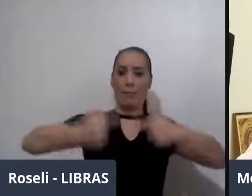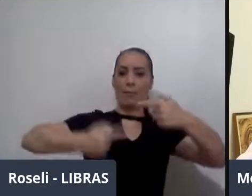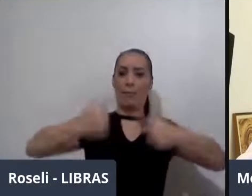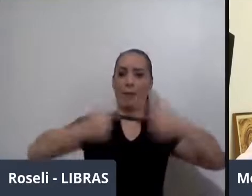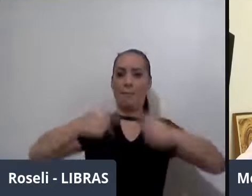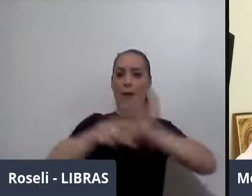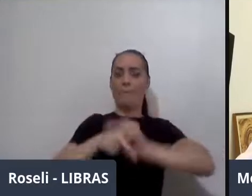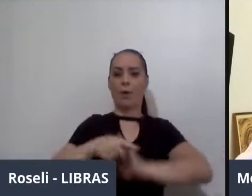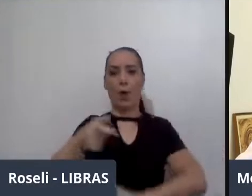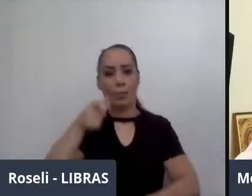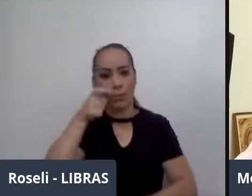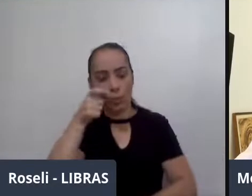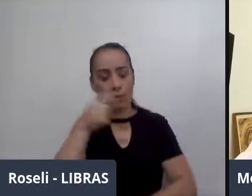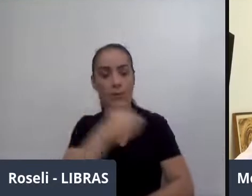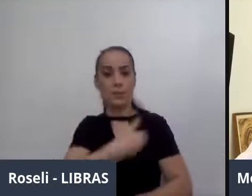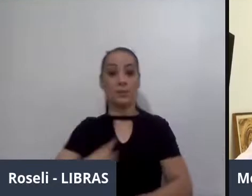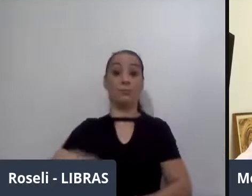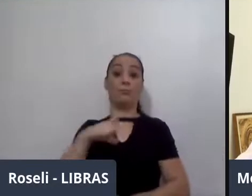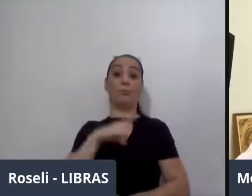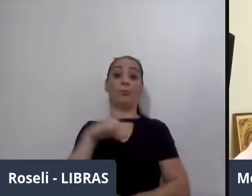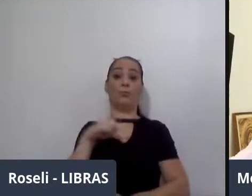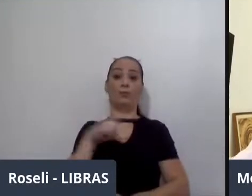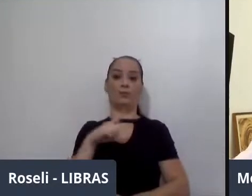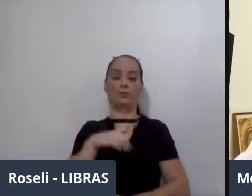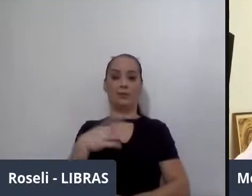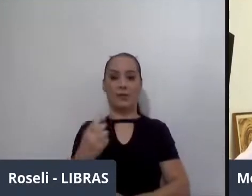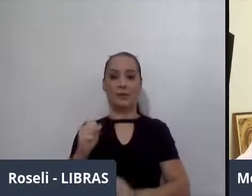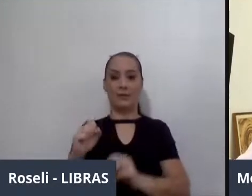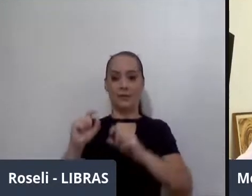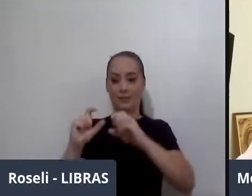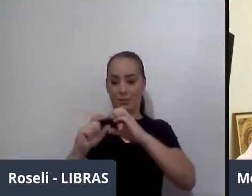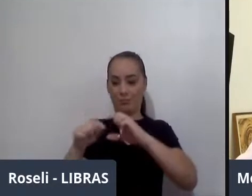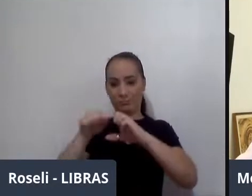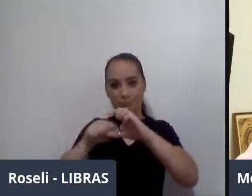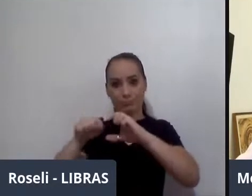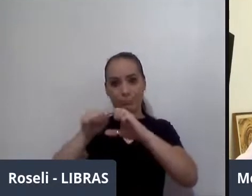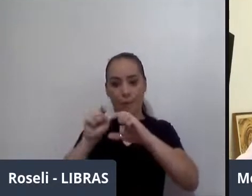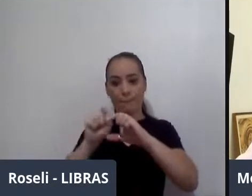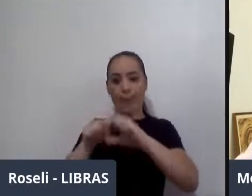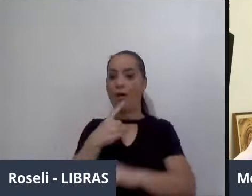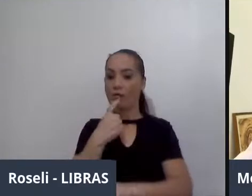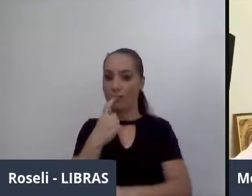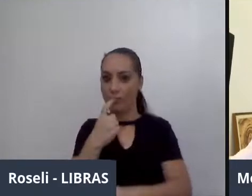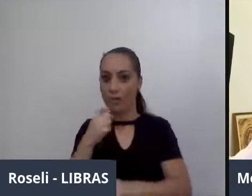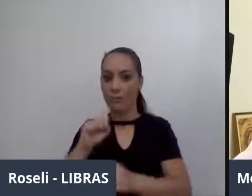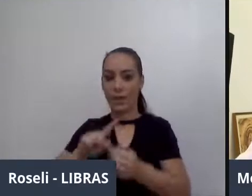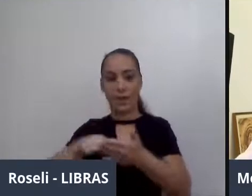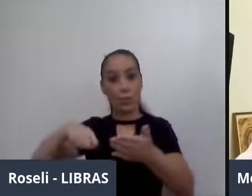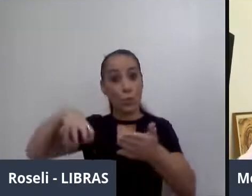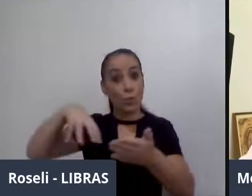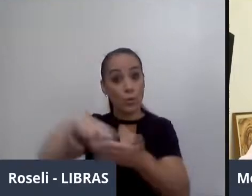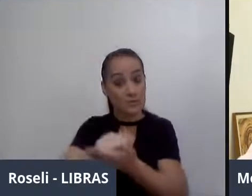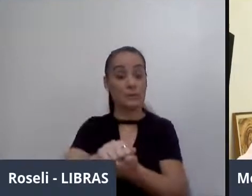público que ocorrem aqui, aperte o botão vermelho para se inscrever. Dessa forma, todos estão colaborando para a